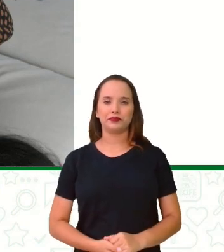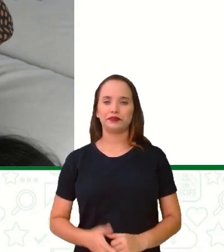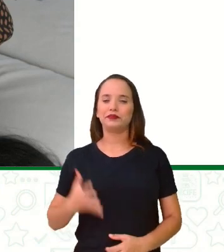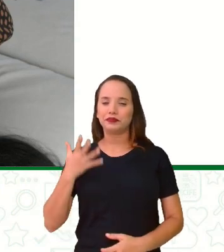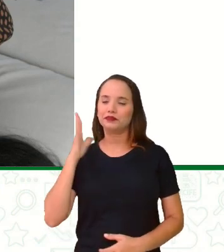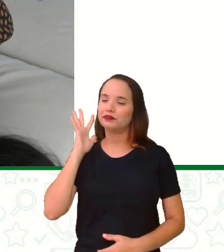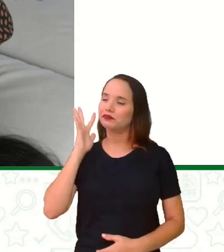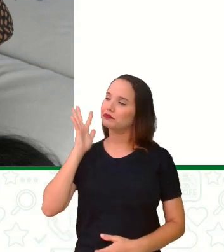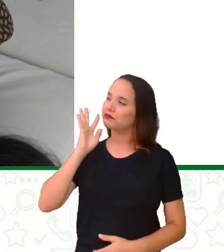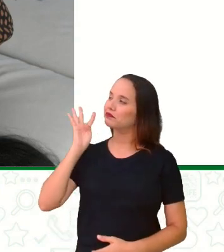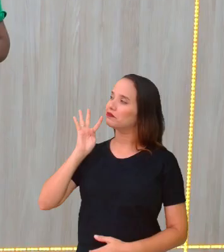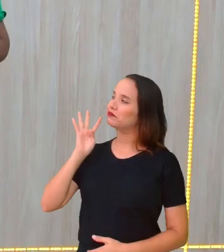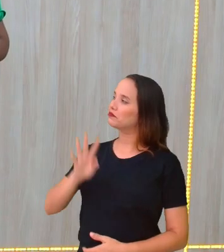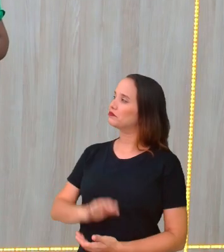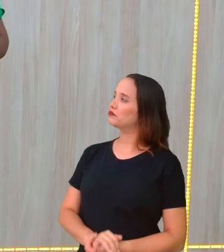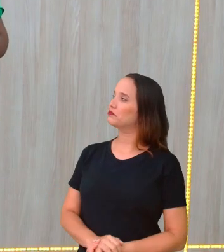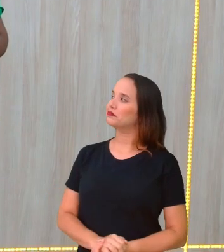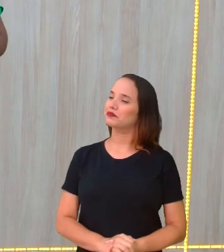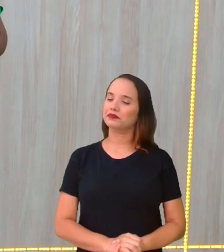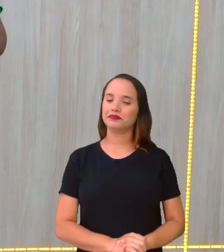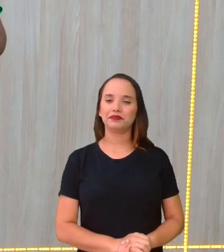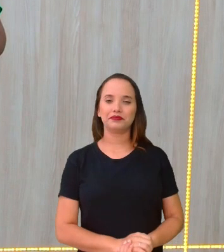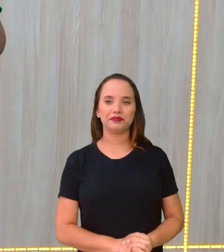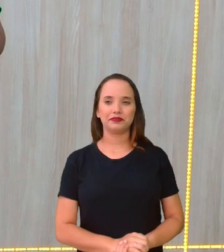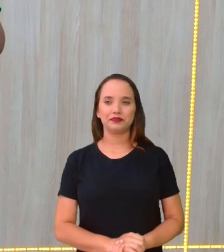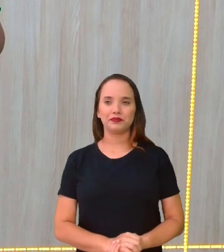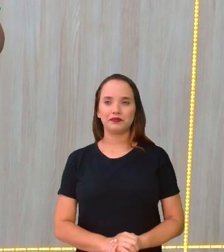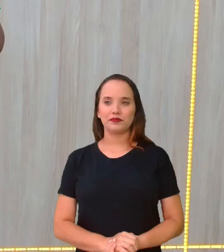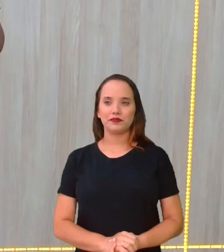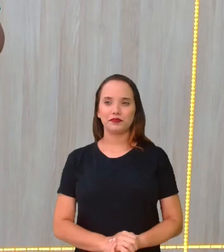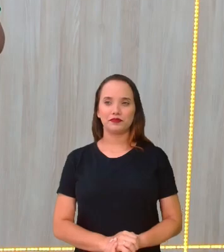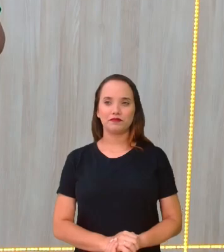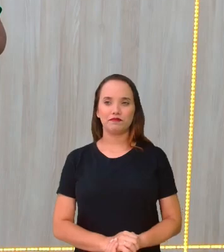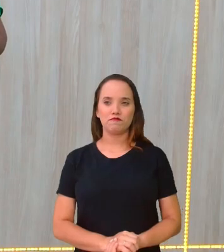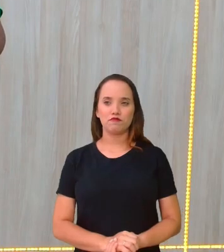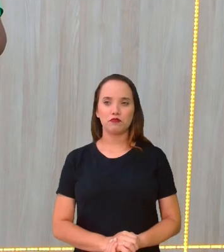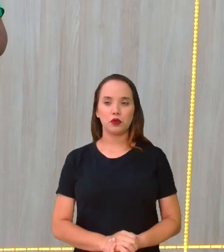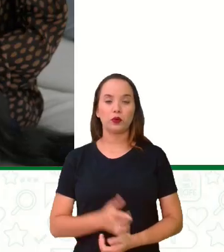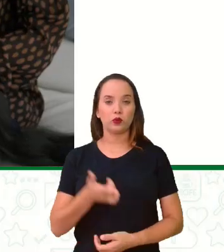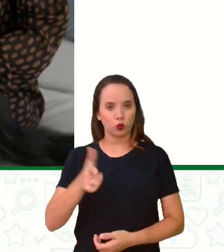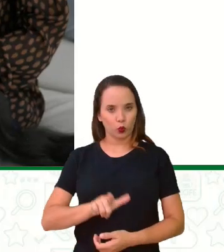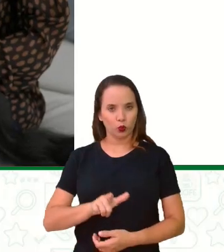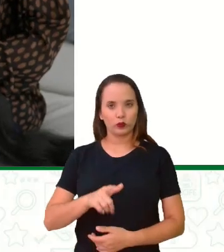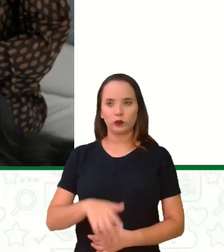Muito legal, muito bom. Deixa eu ver se aparece. Agora,